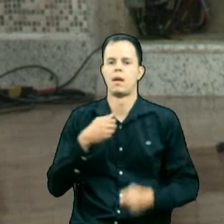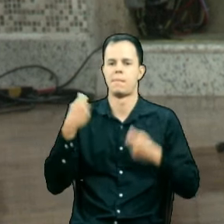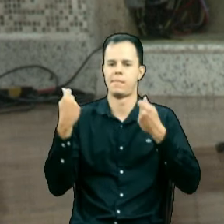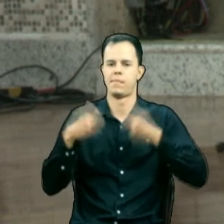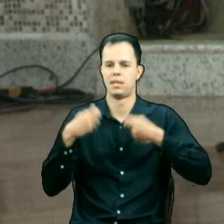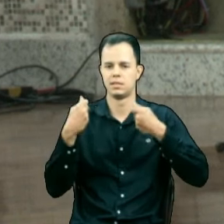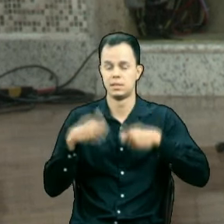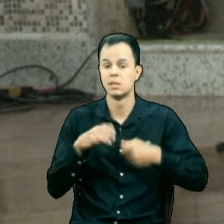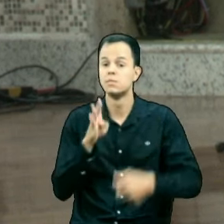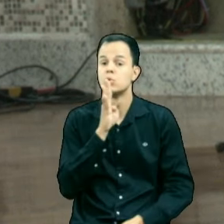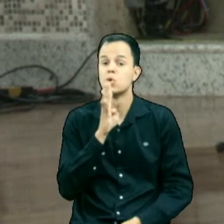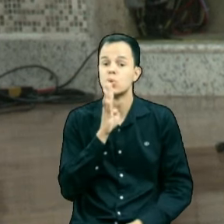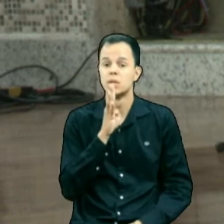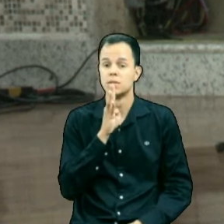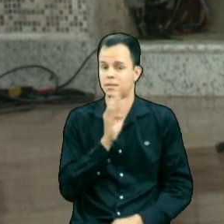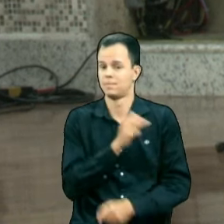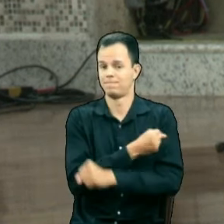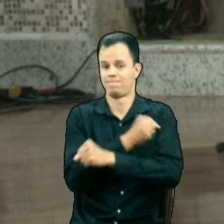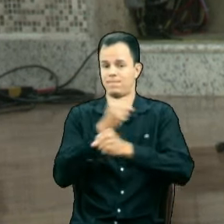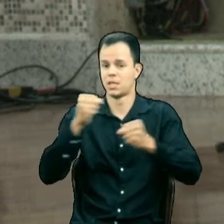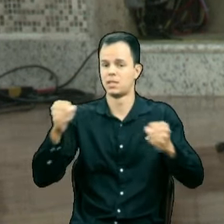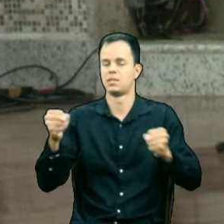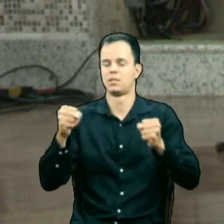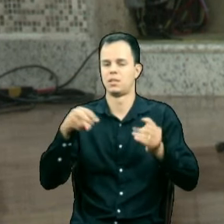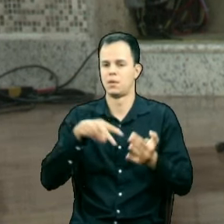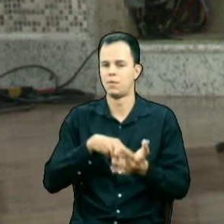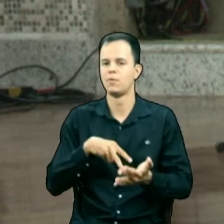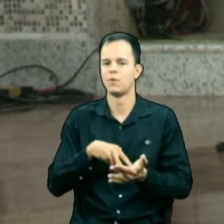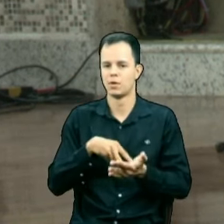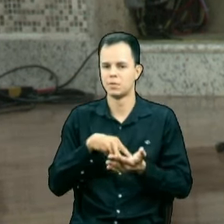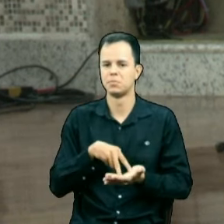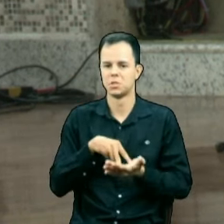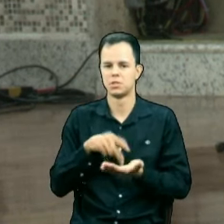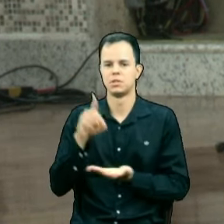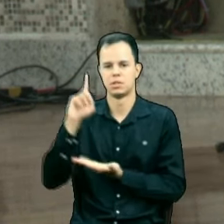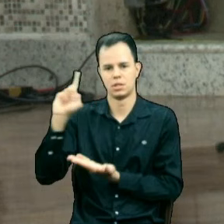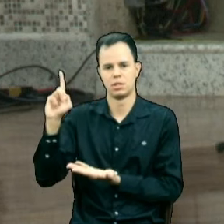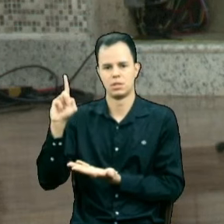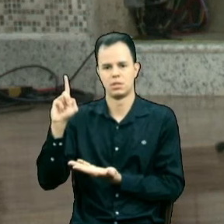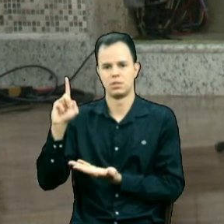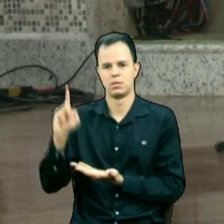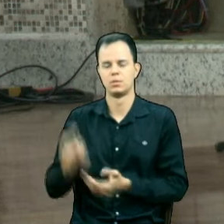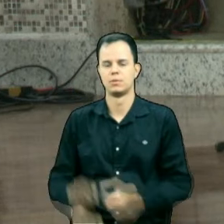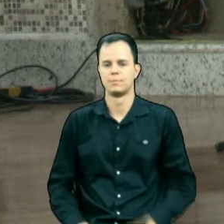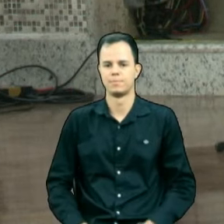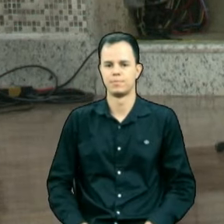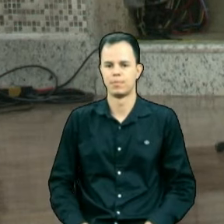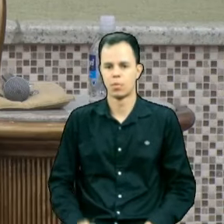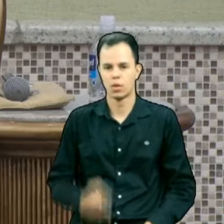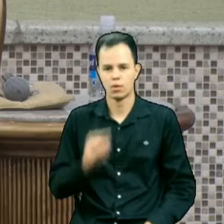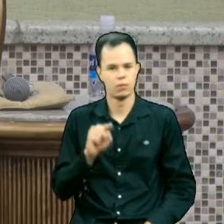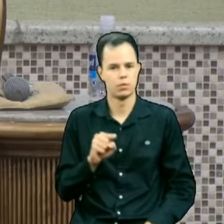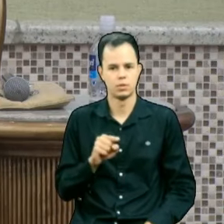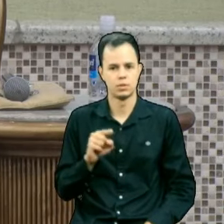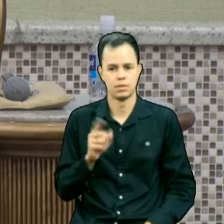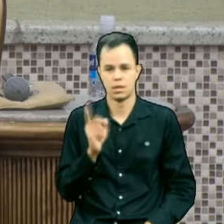com essas crianças e firmes isso profeta Jeremias que tu não sabes